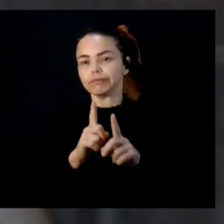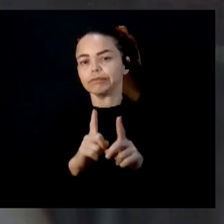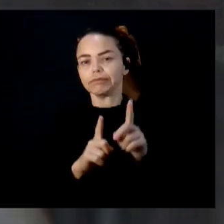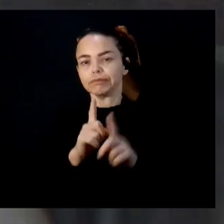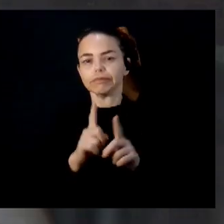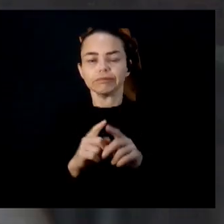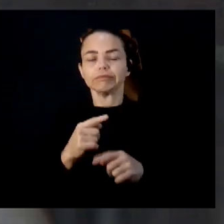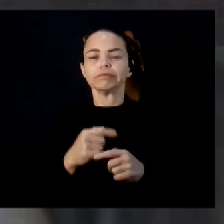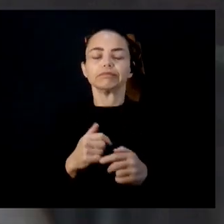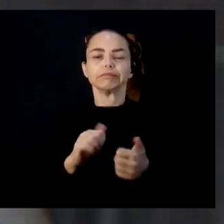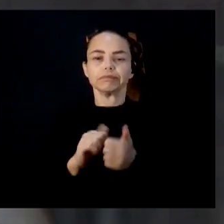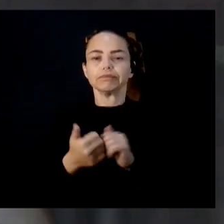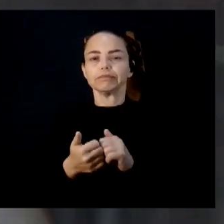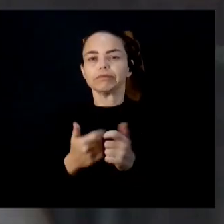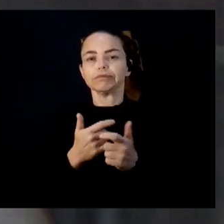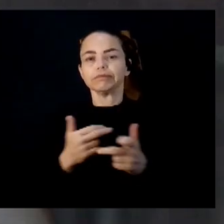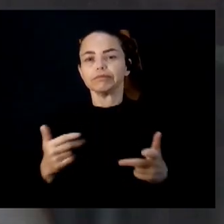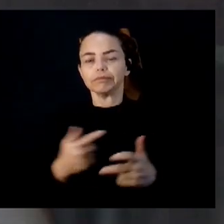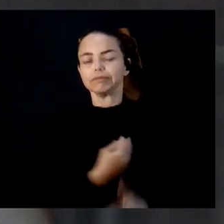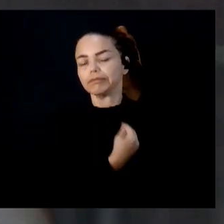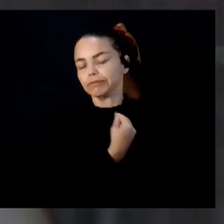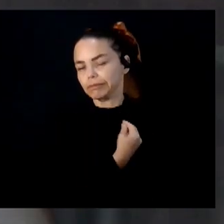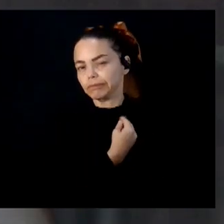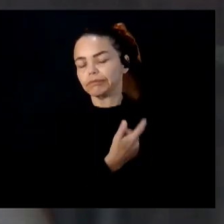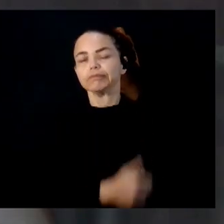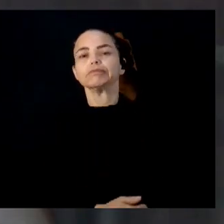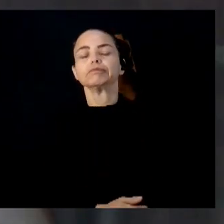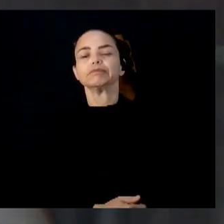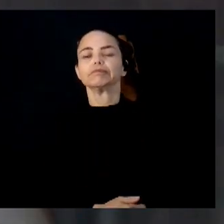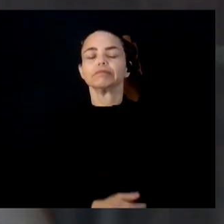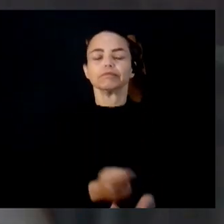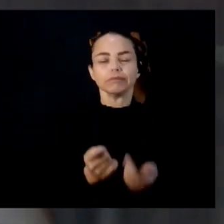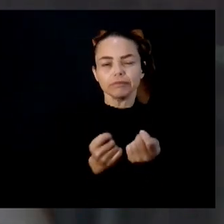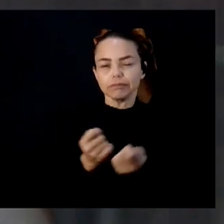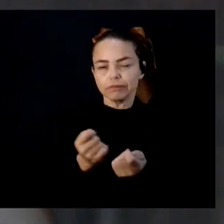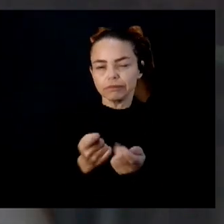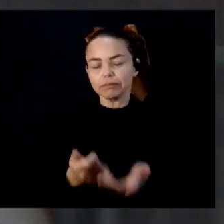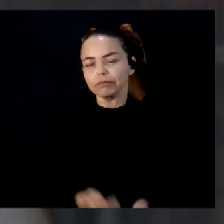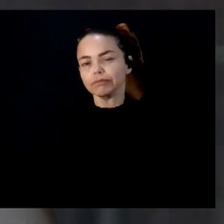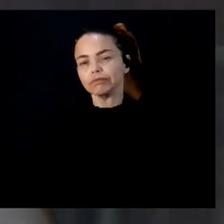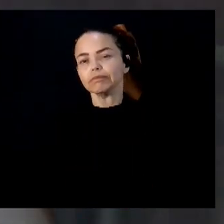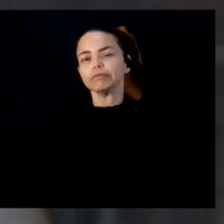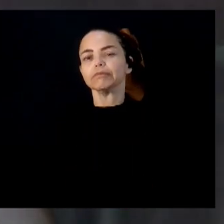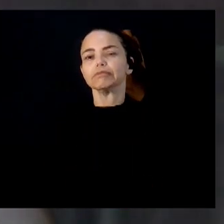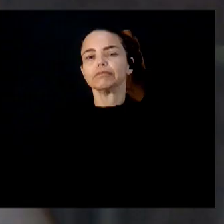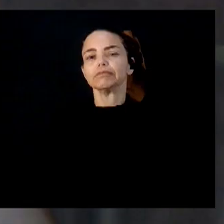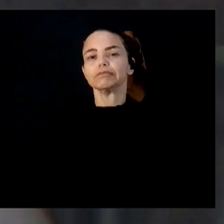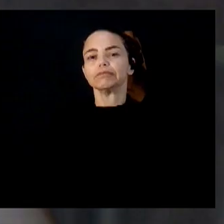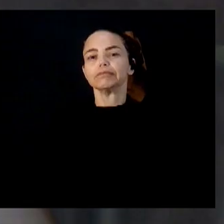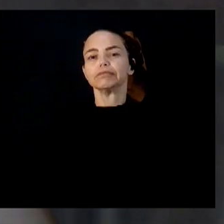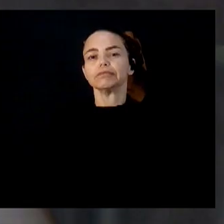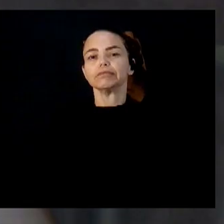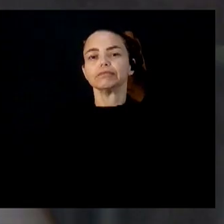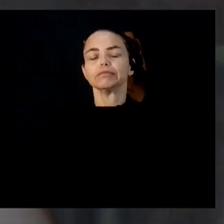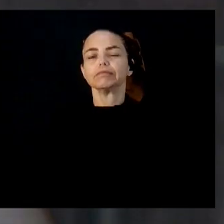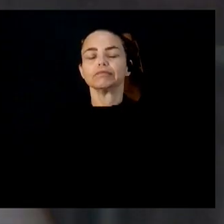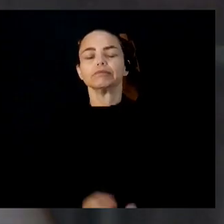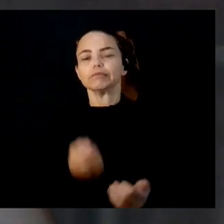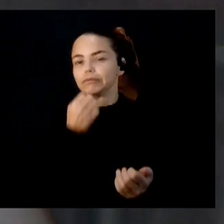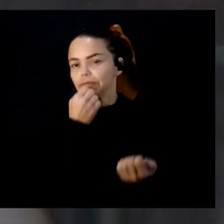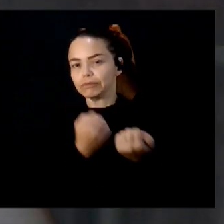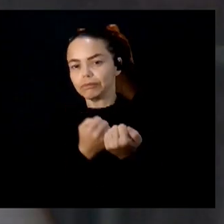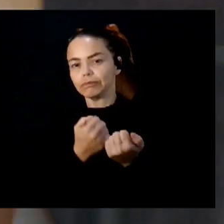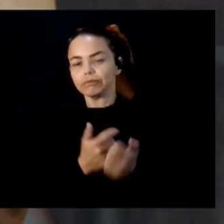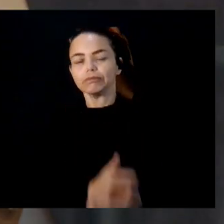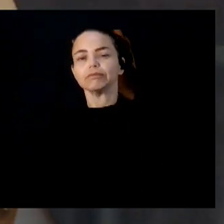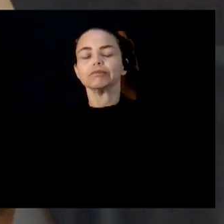trabalho, não na nossa vida, de quem sabe mais, quem domina mais, de quem tem mais razão. Porque isso a gente tem que ser cúmplice, igual a gente faz